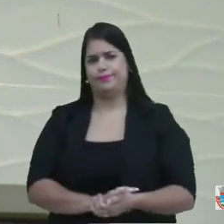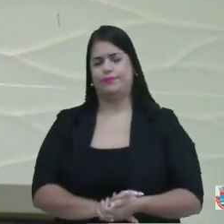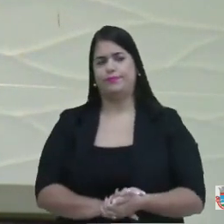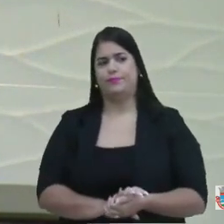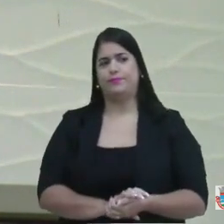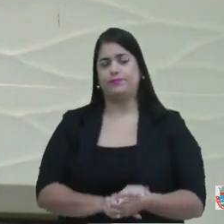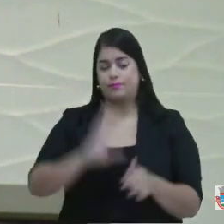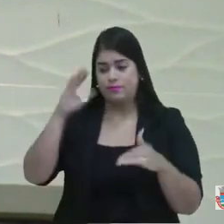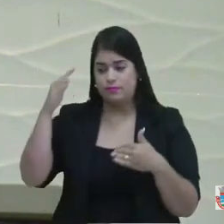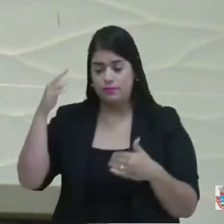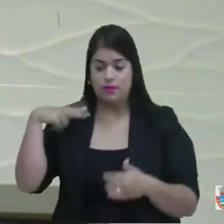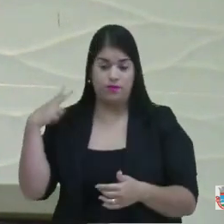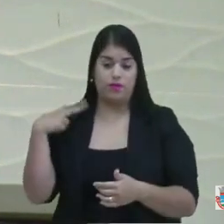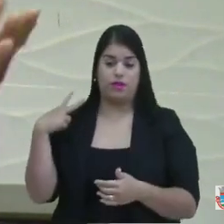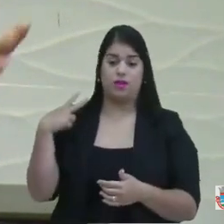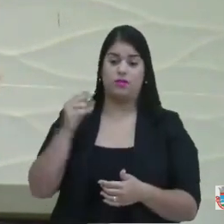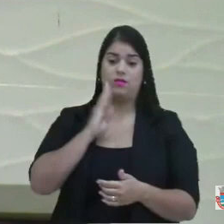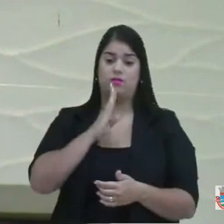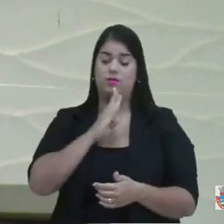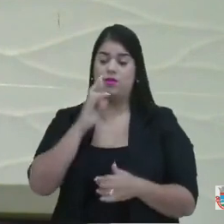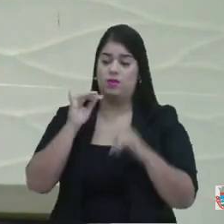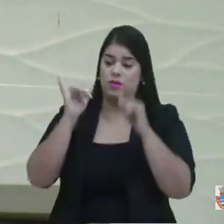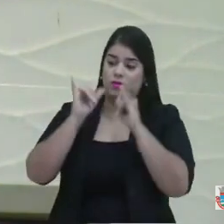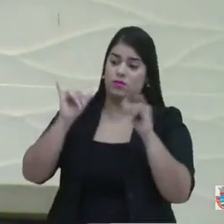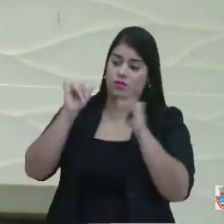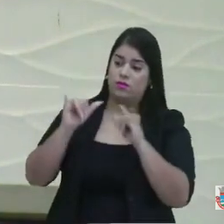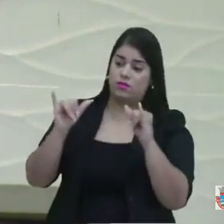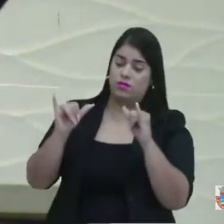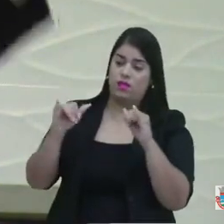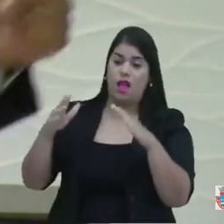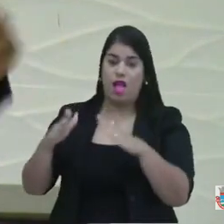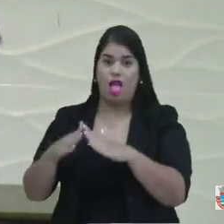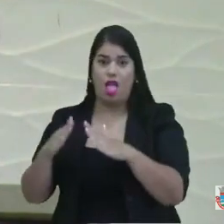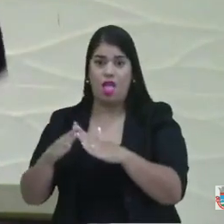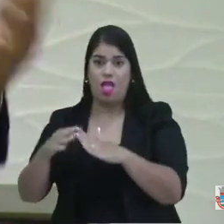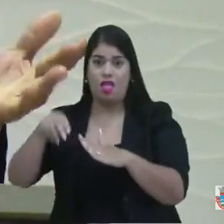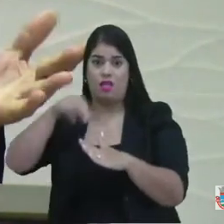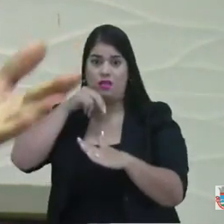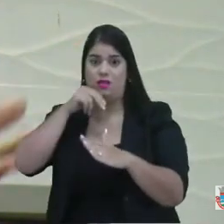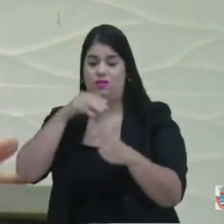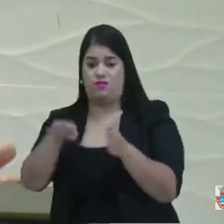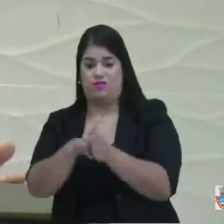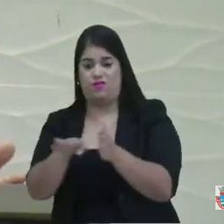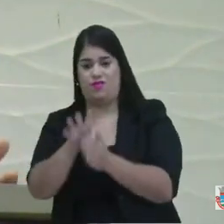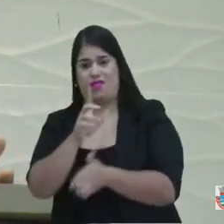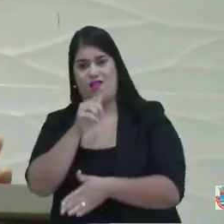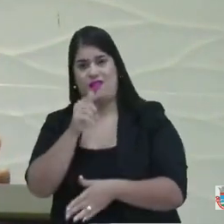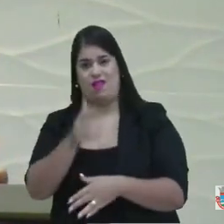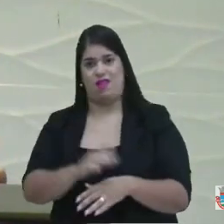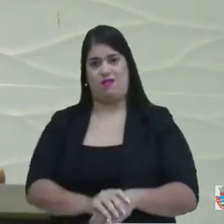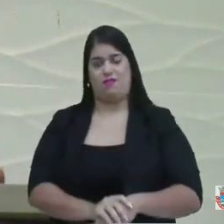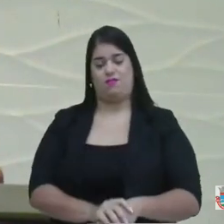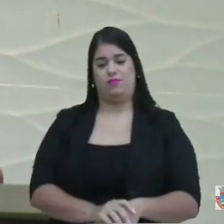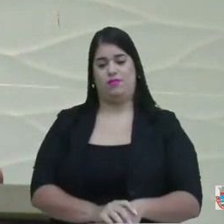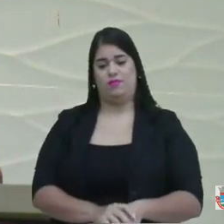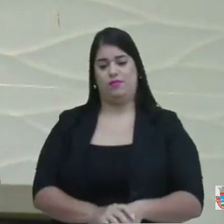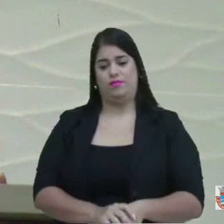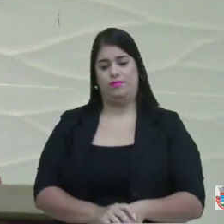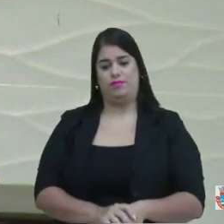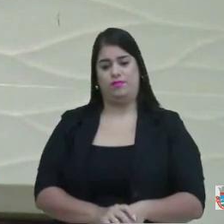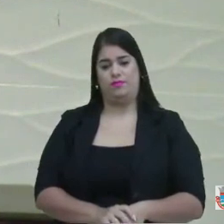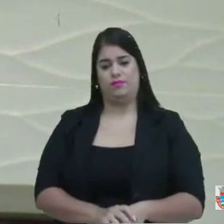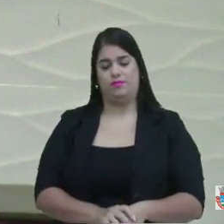o vereador disse, a casa de Nilton Raide, que é a mais difícil de encher, imagina as outras. E não é assim não, vereador.